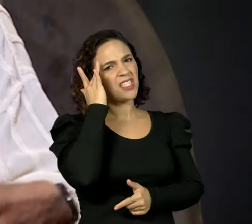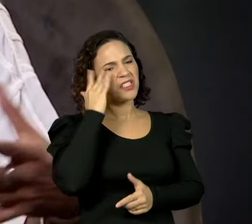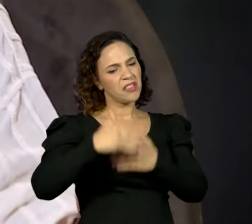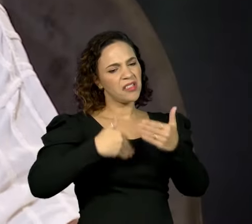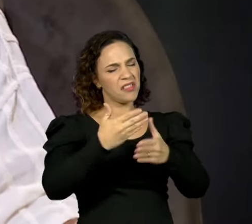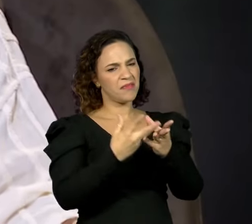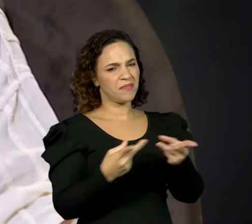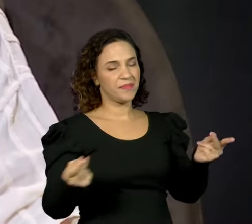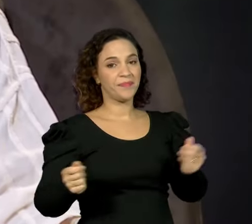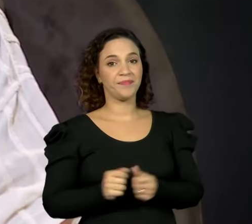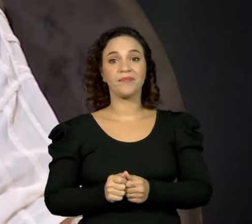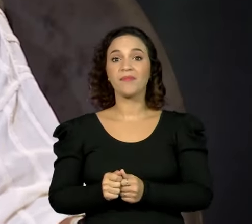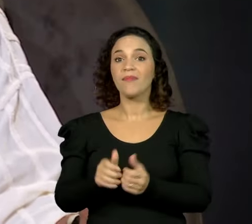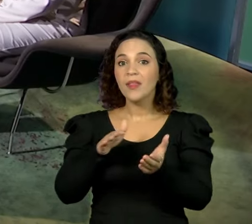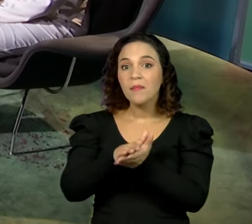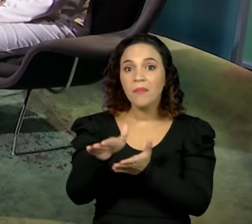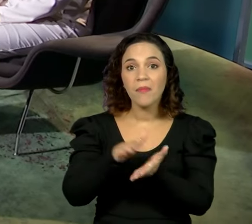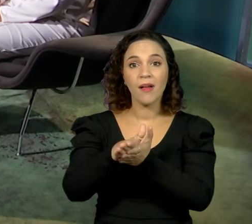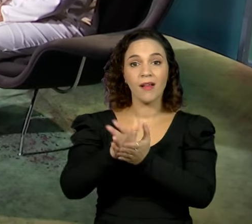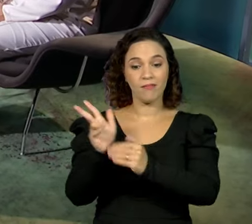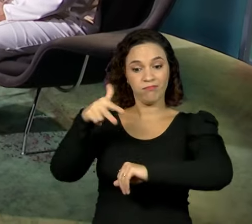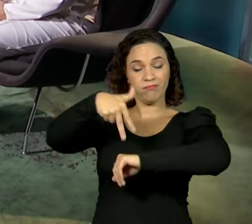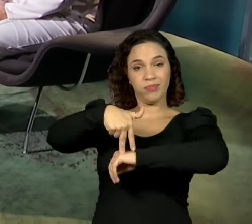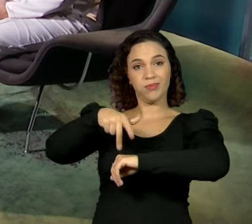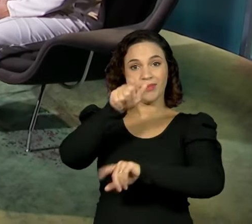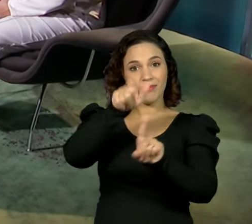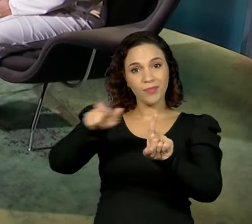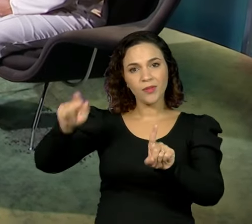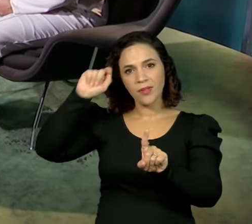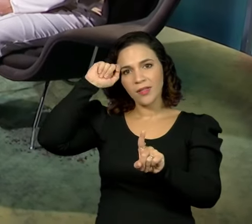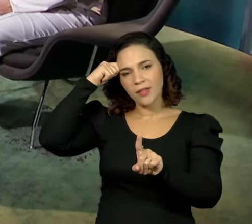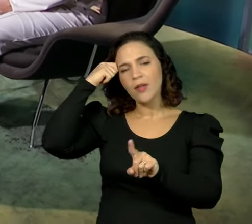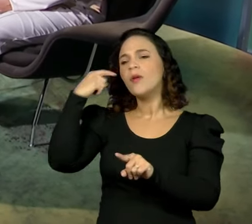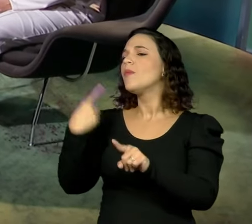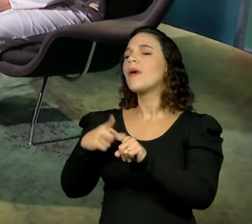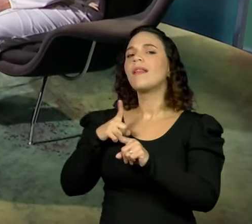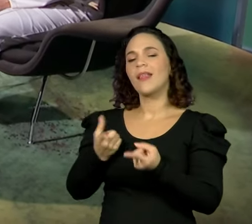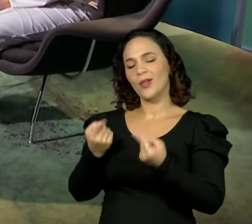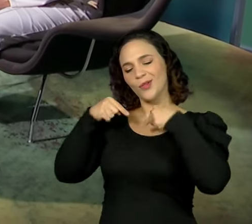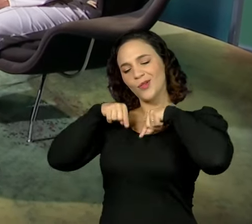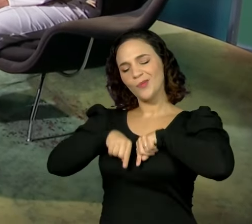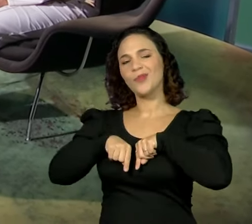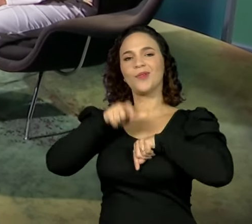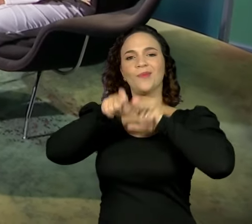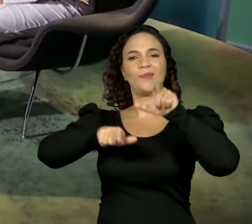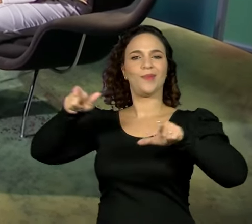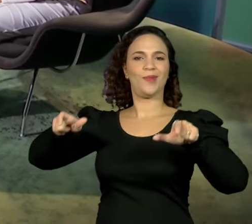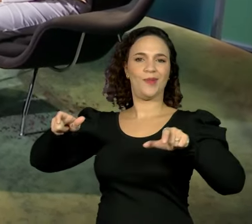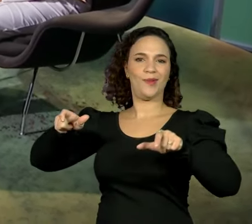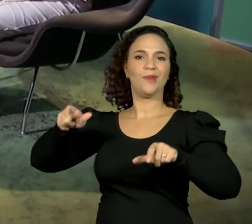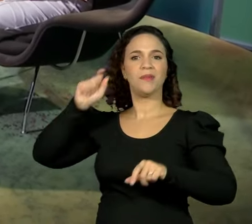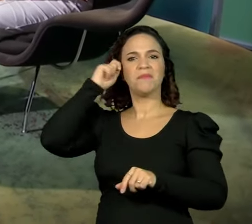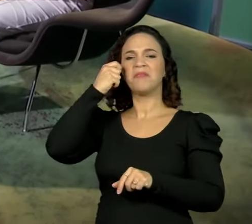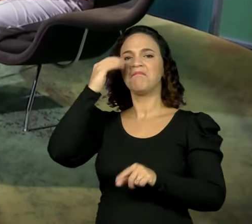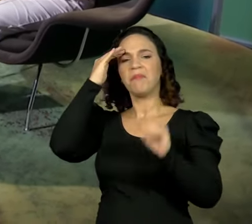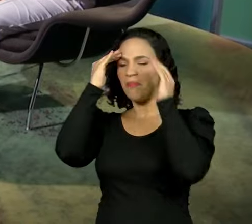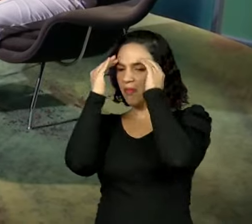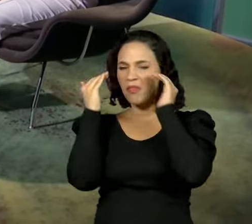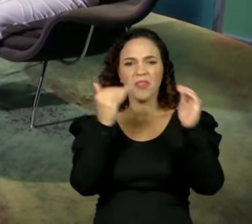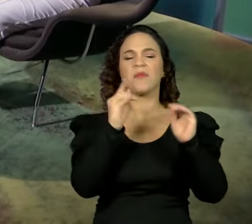A imprensa negra surge justamente por causa da subjetividade da população negra não ser respeitada ou não